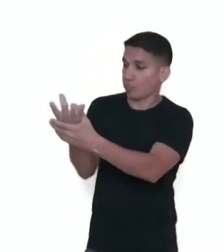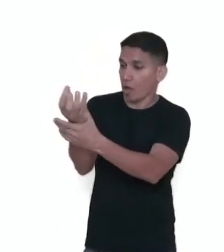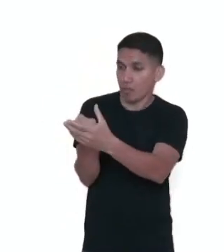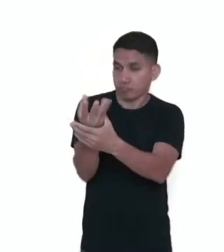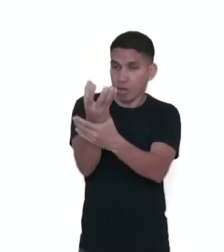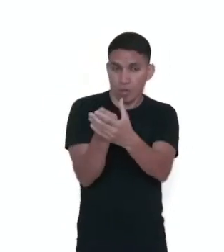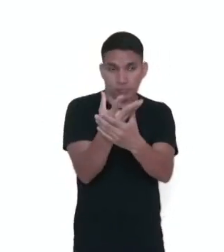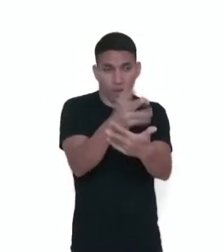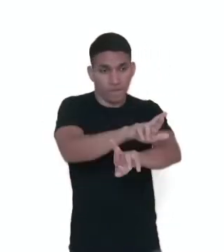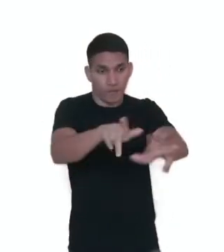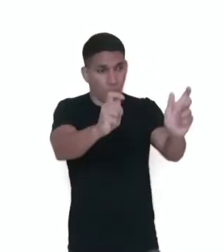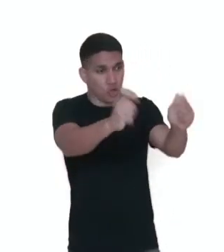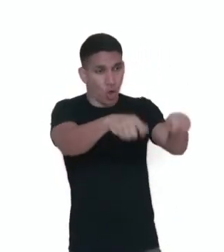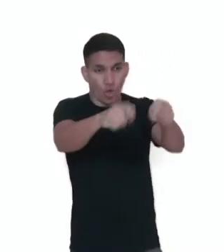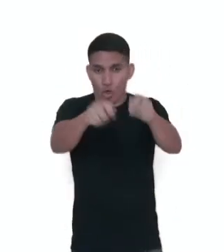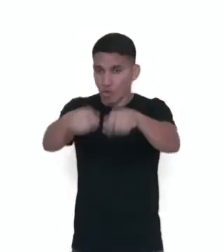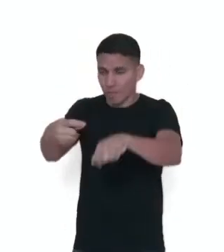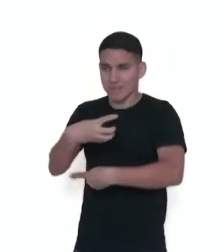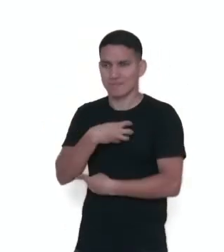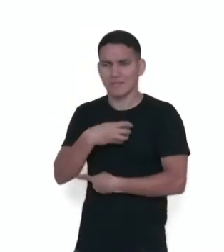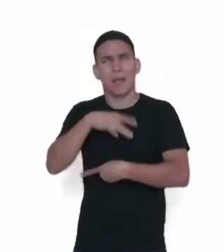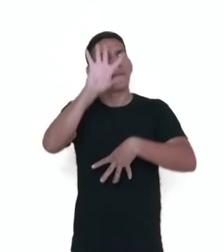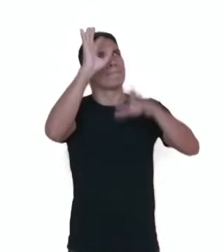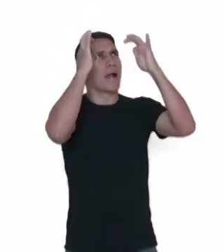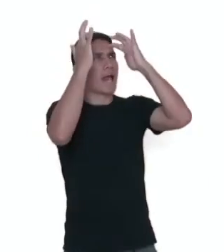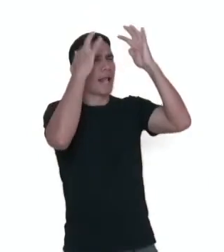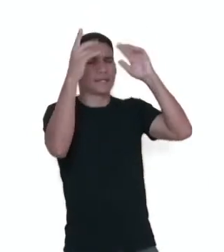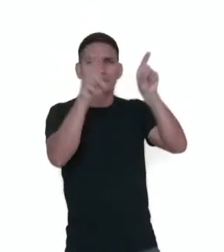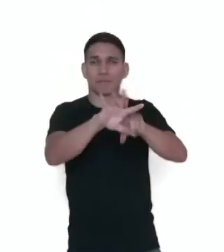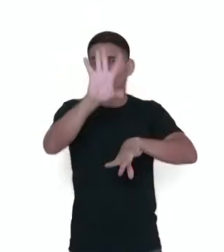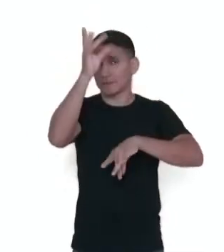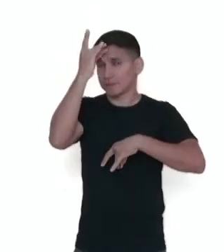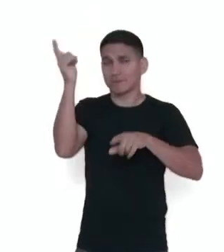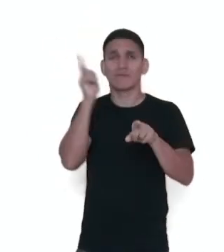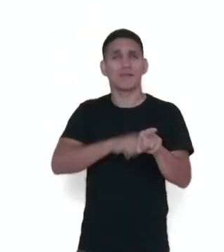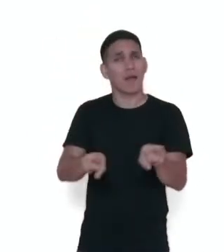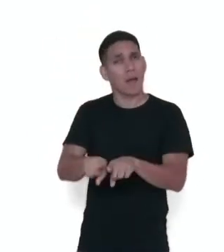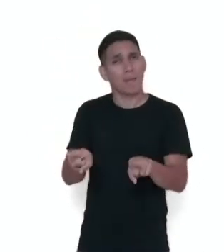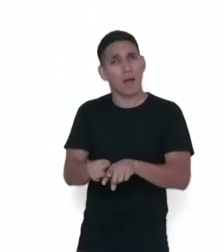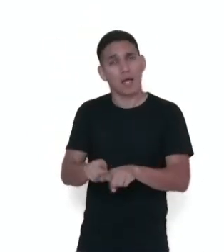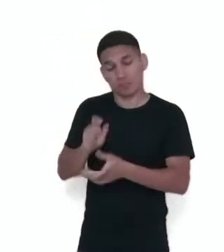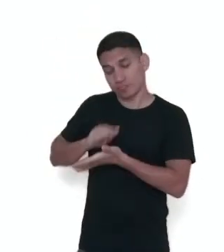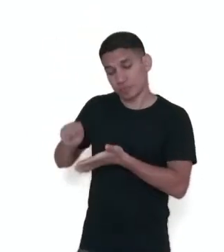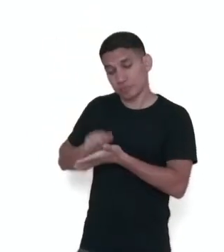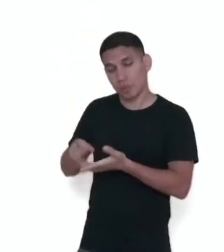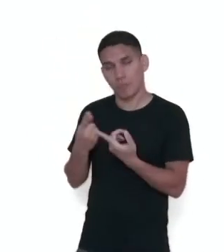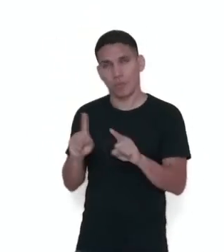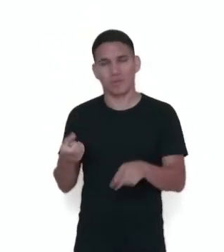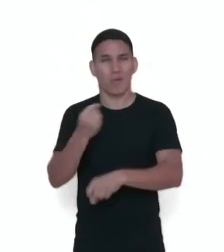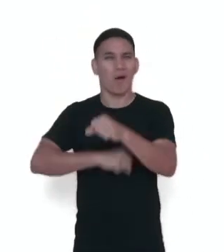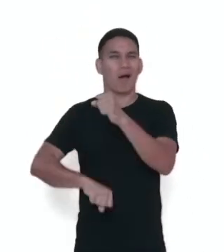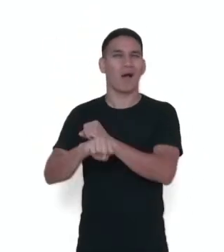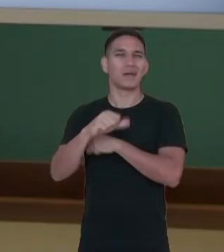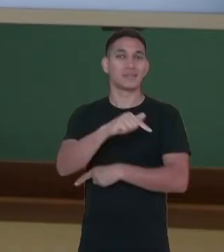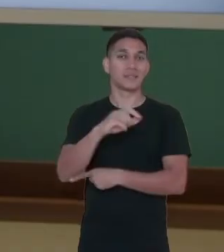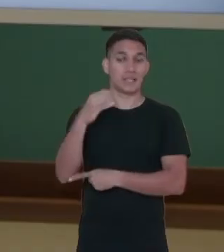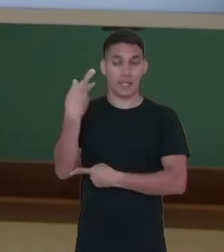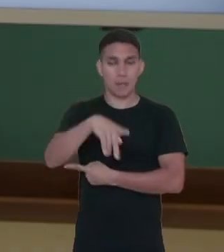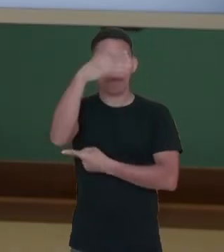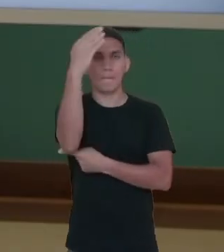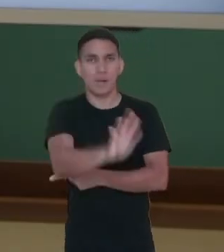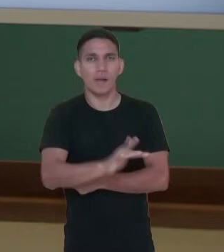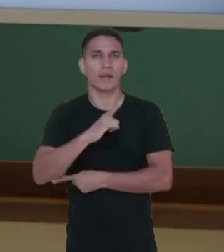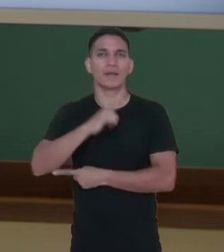de sentir, pensar, interpretar e compor música. Nos anos 70, no Brasil, o